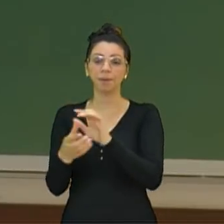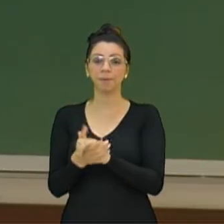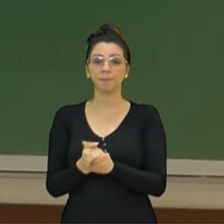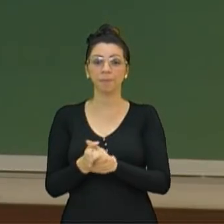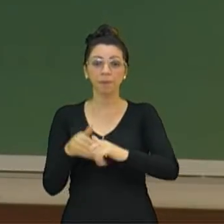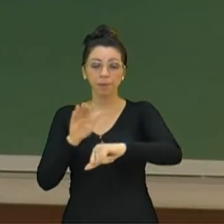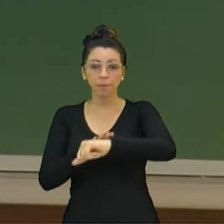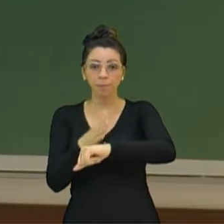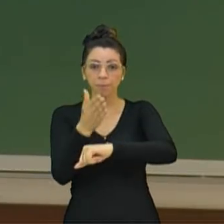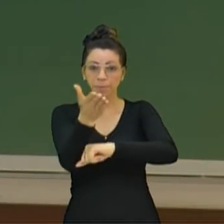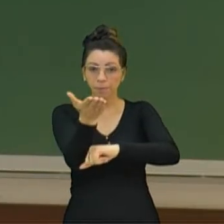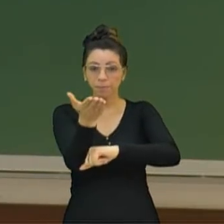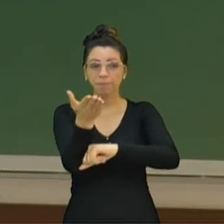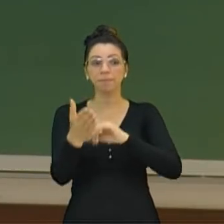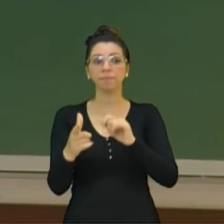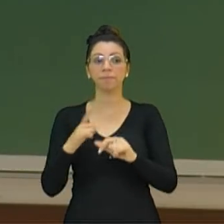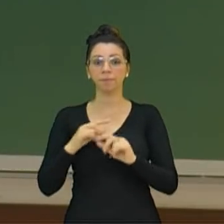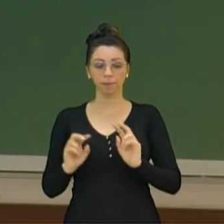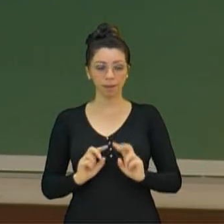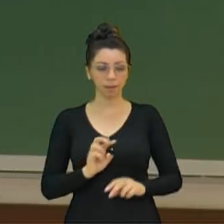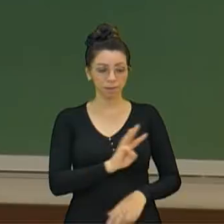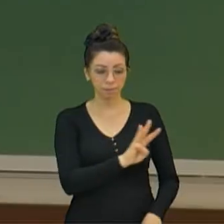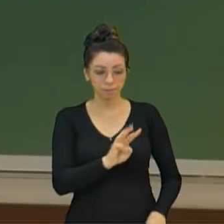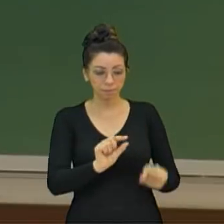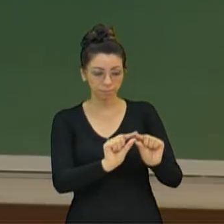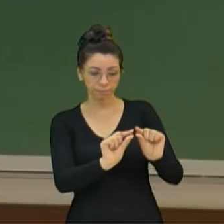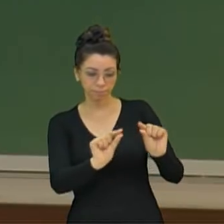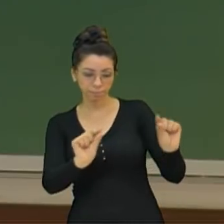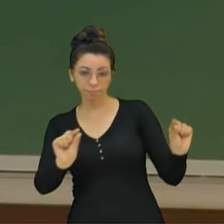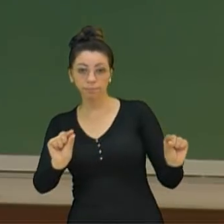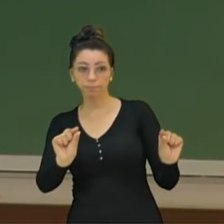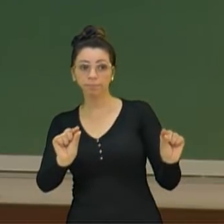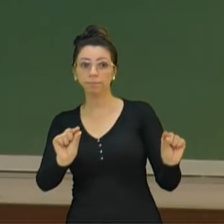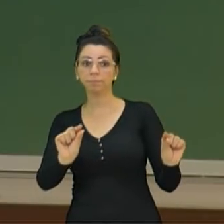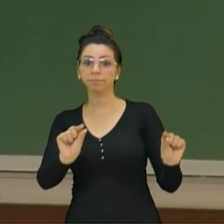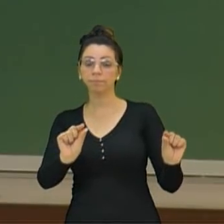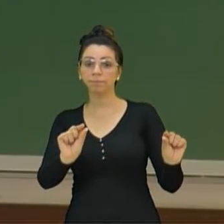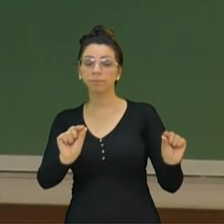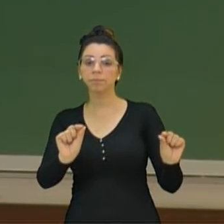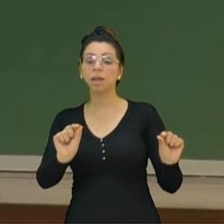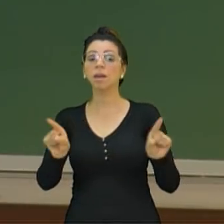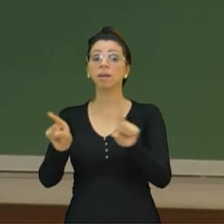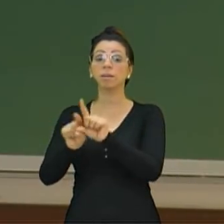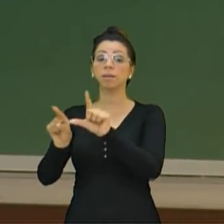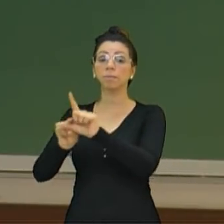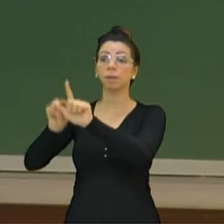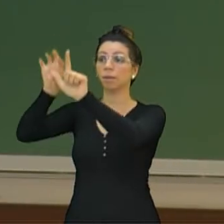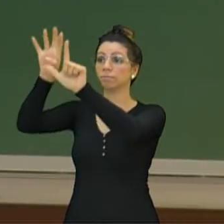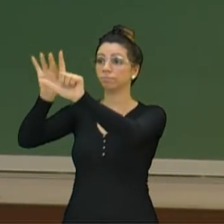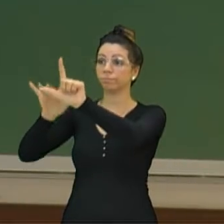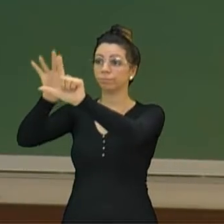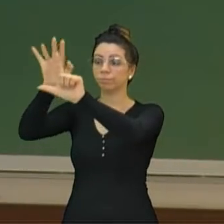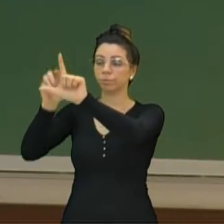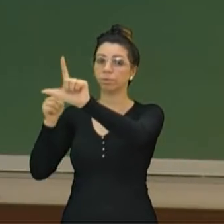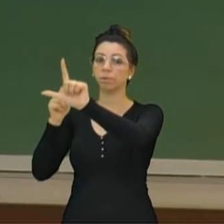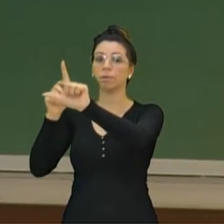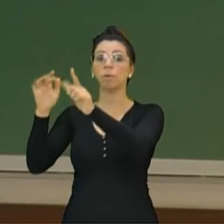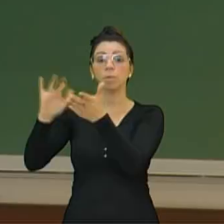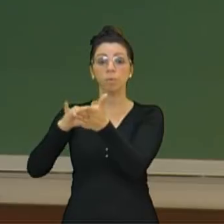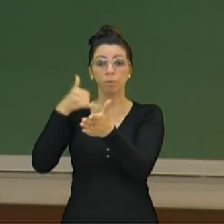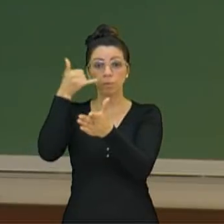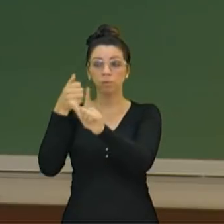para vocês. Tem o site aqui embaixo, iwire.org, e o QR Code. Você vai apontar o